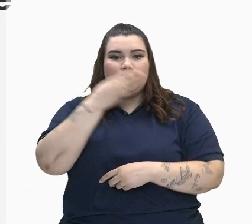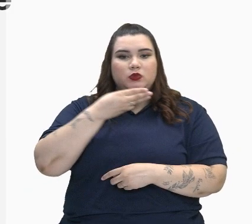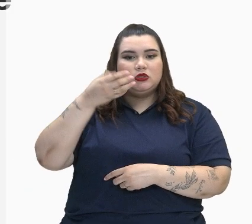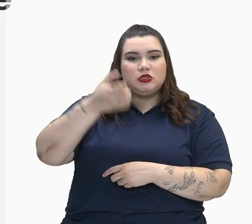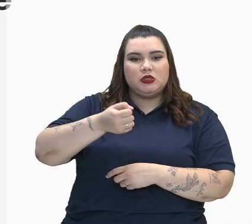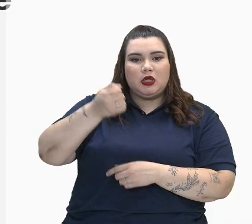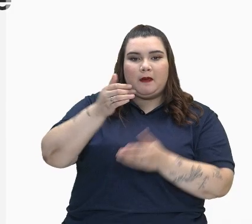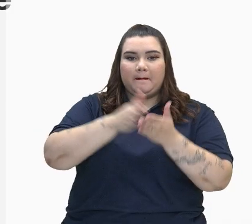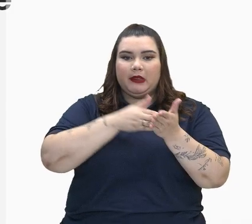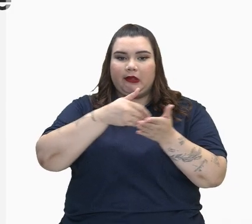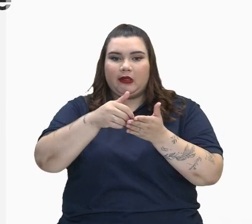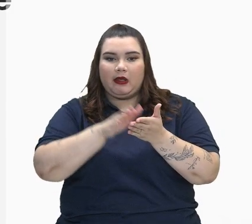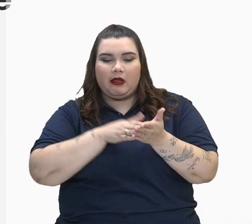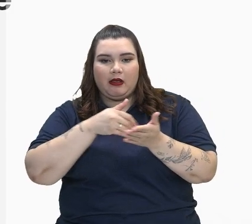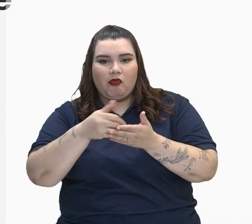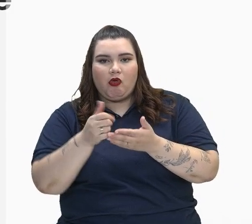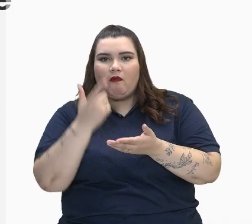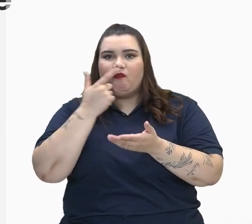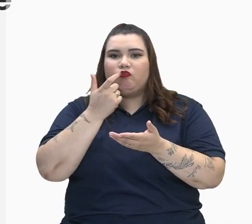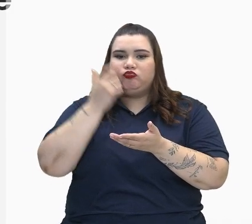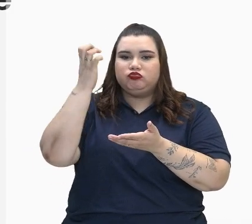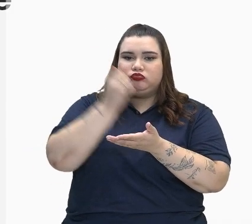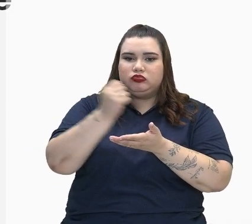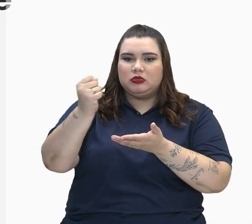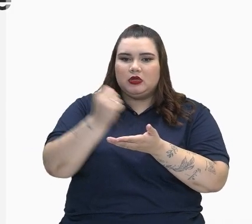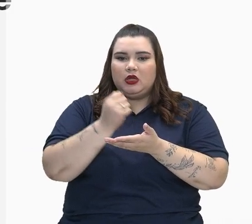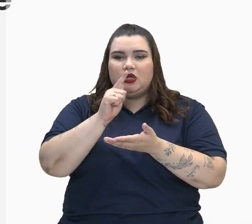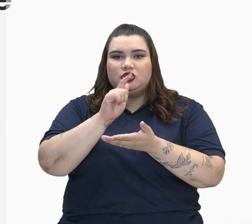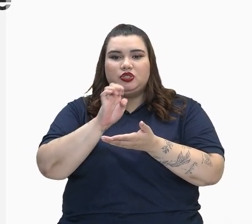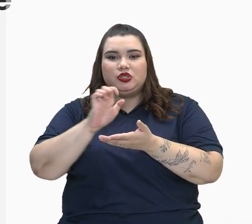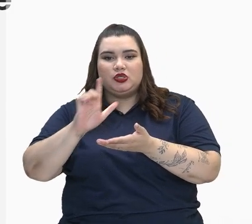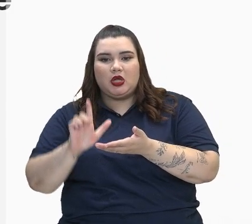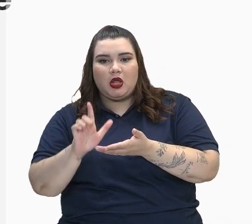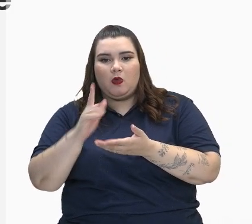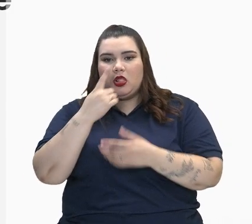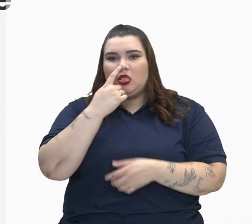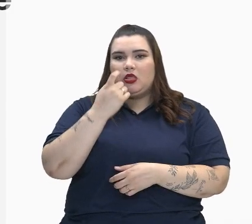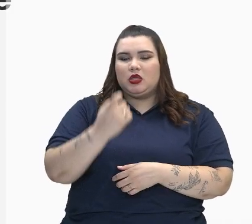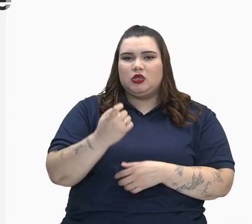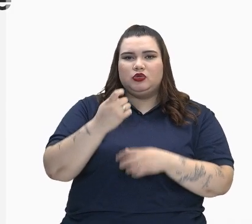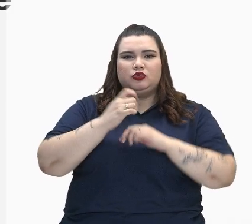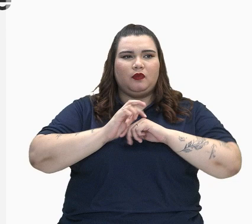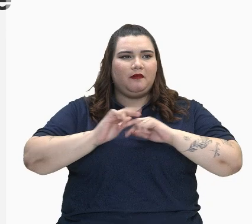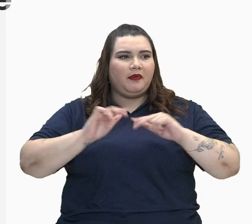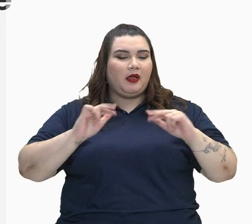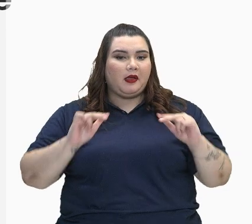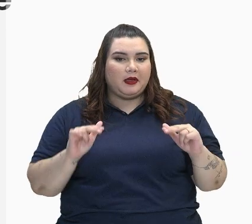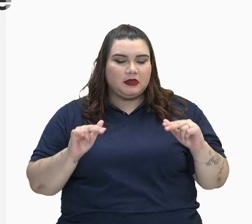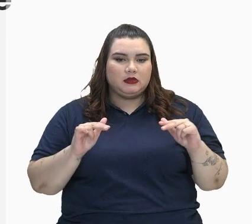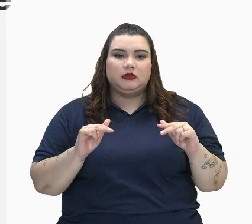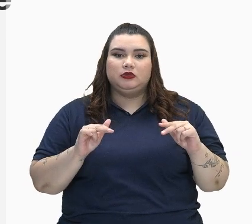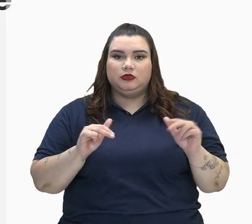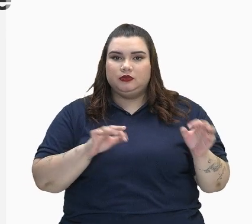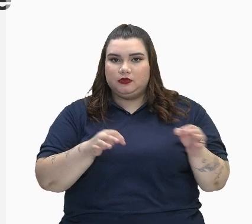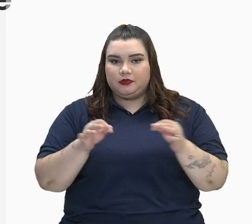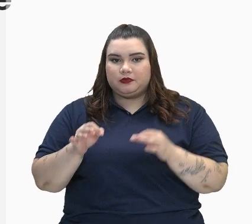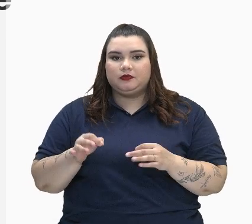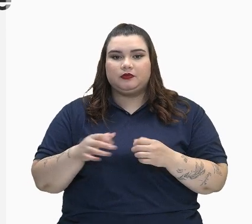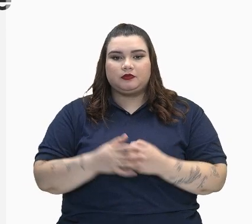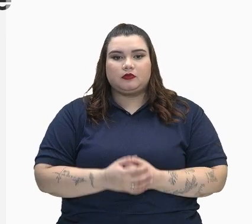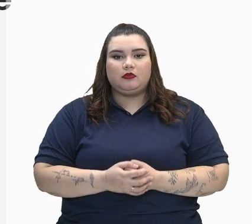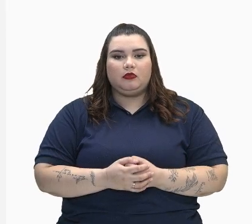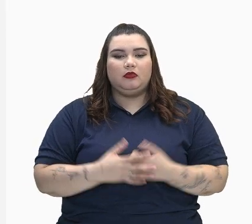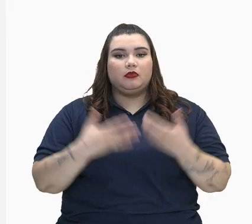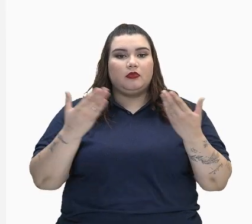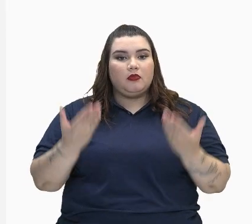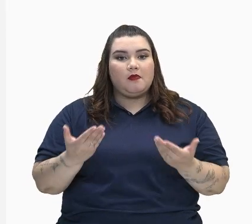doce de leite, manteiga de amendoim, ketchup, gel, xarope, lixo e etc., né? E